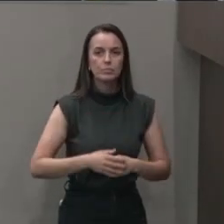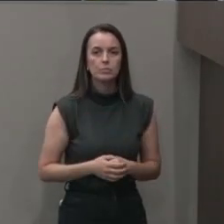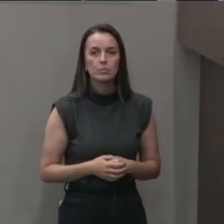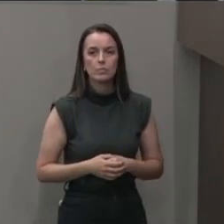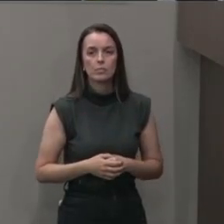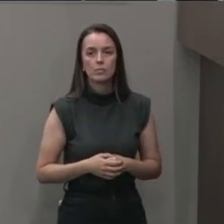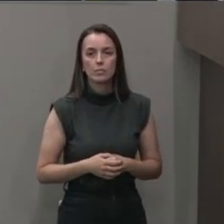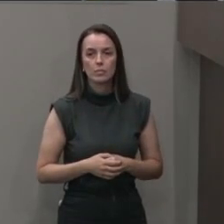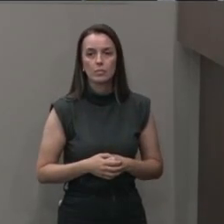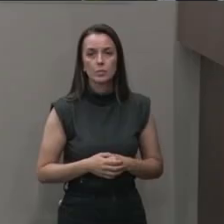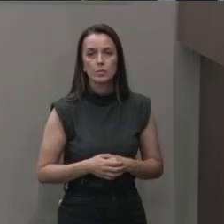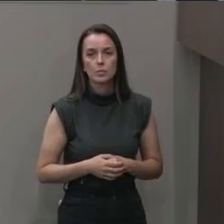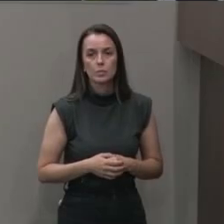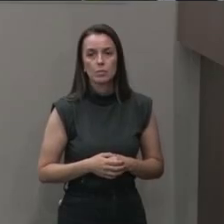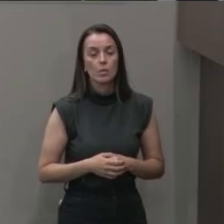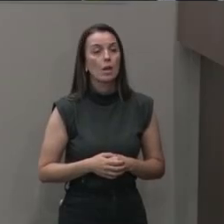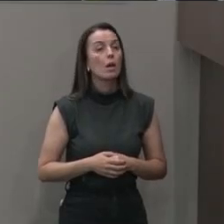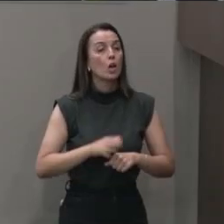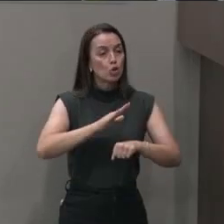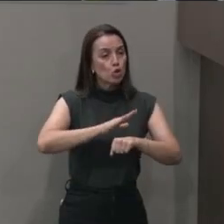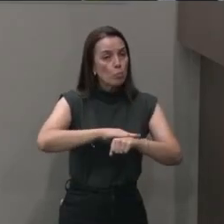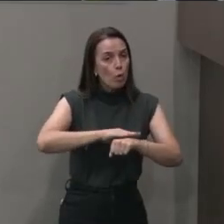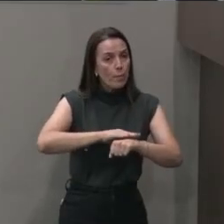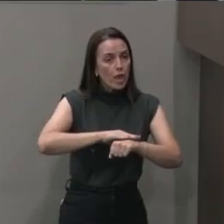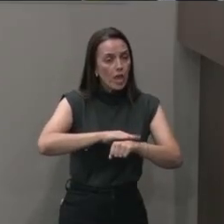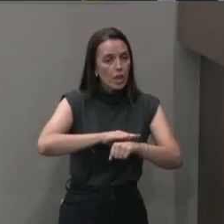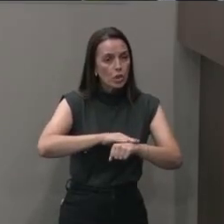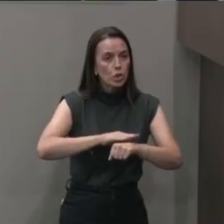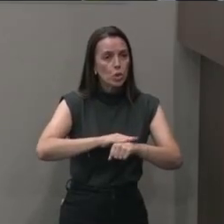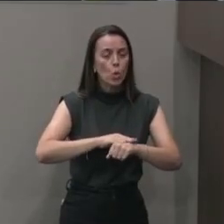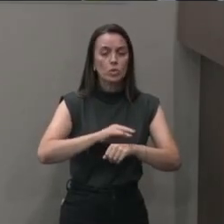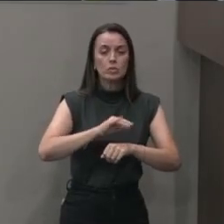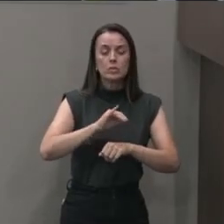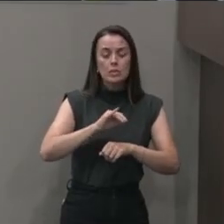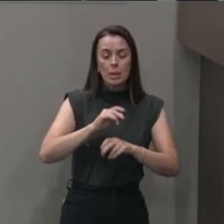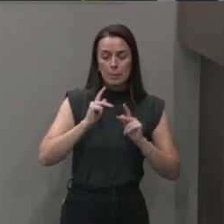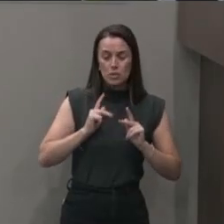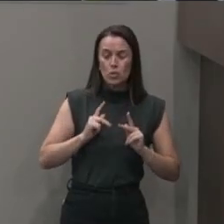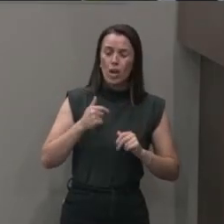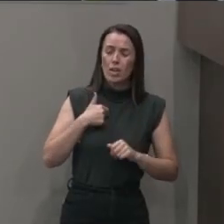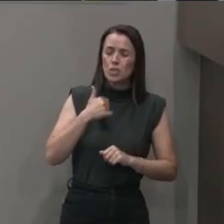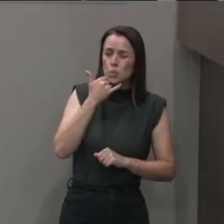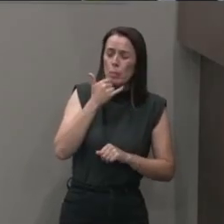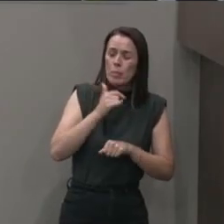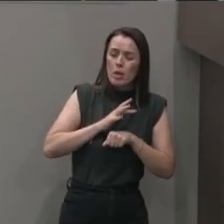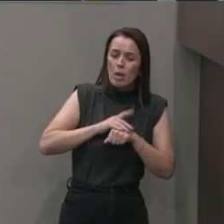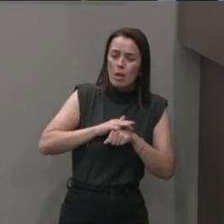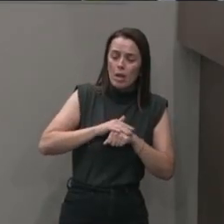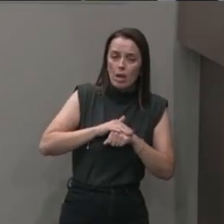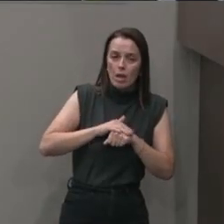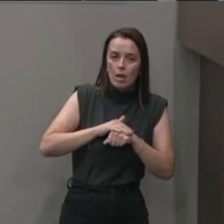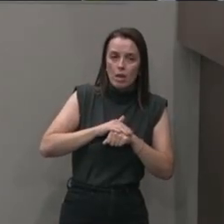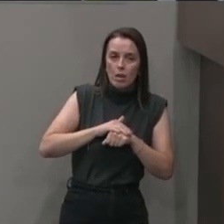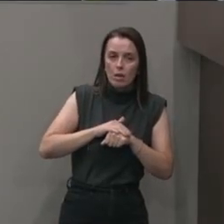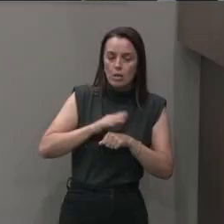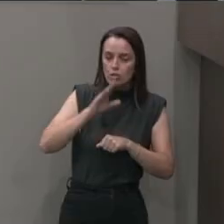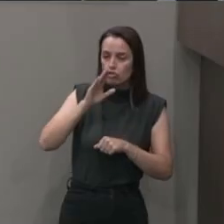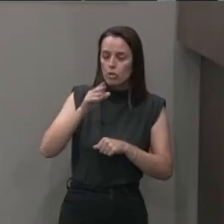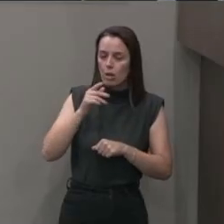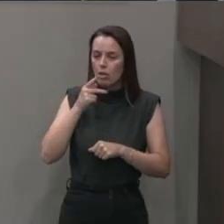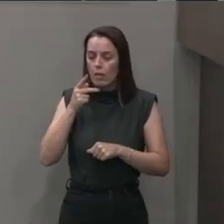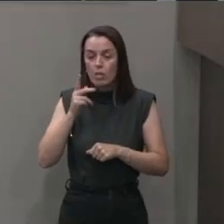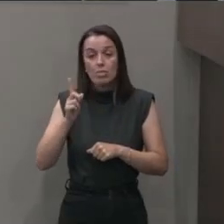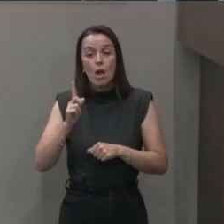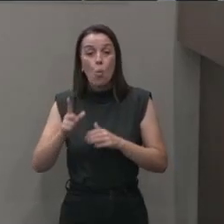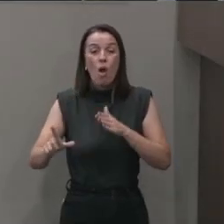acamado que está, quando fizer o pedido, já tem que comunicar o motoboy. Exato, eu sou enfermo, não consigo descer até aí, eu preciso